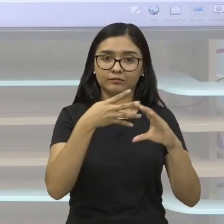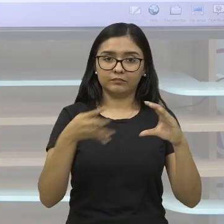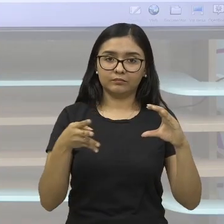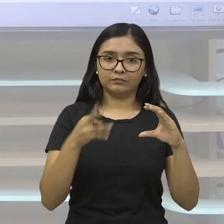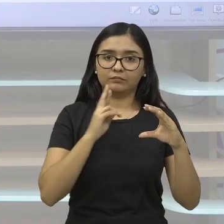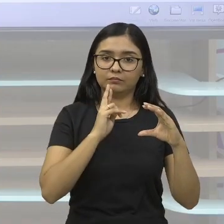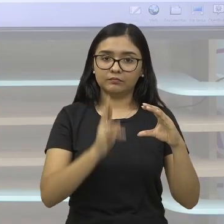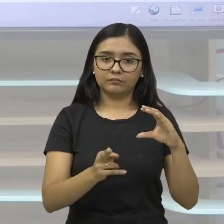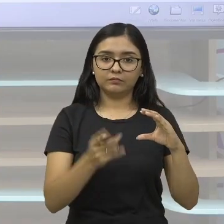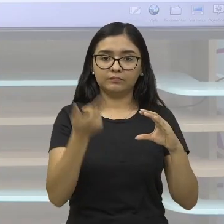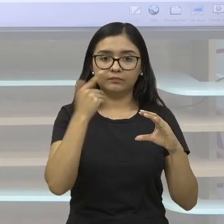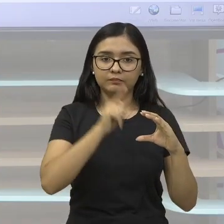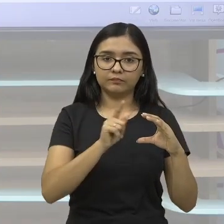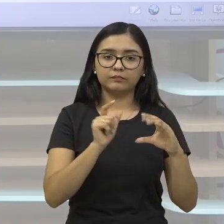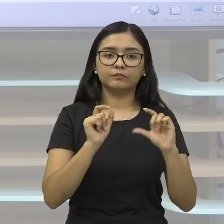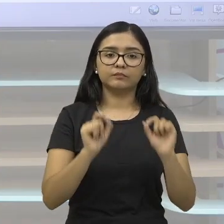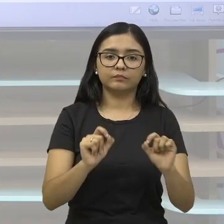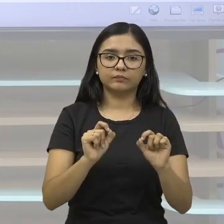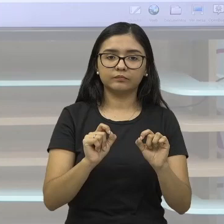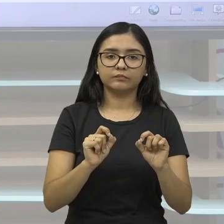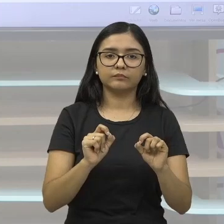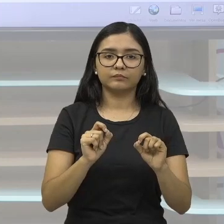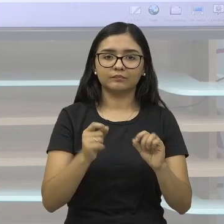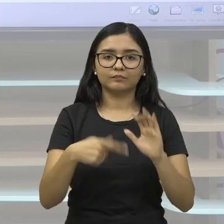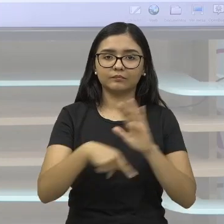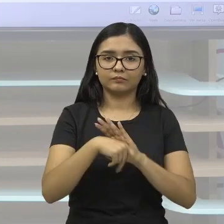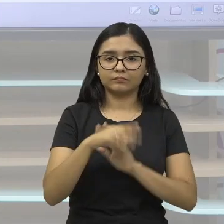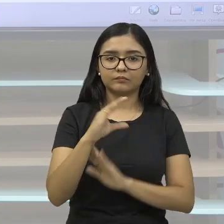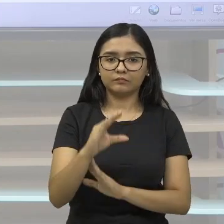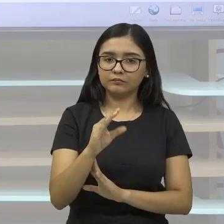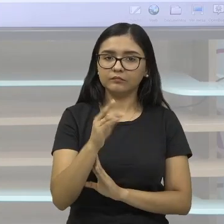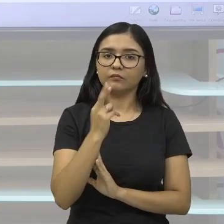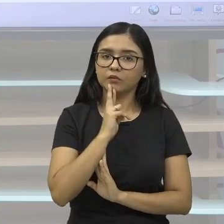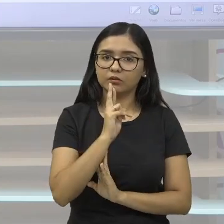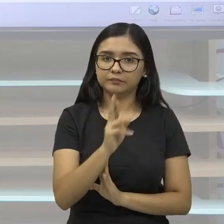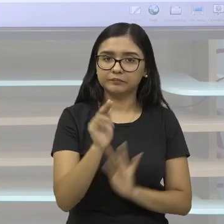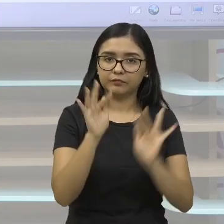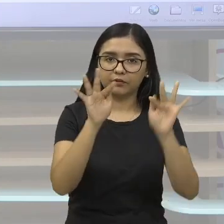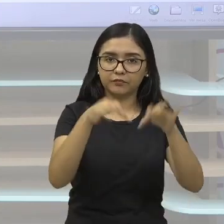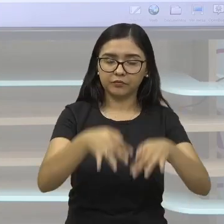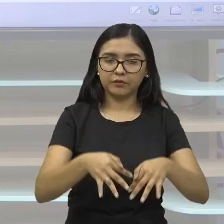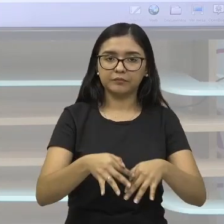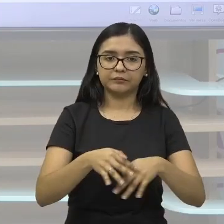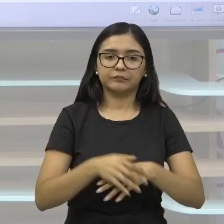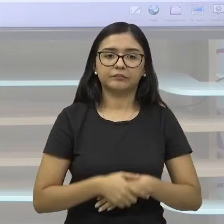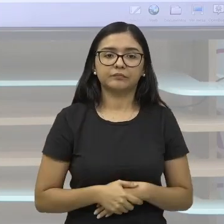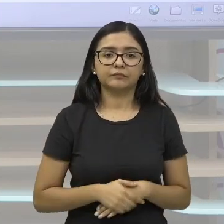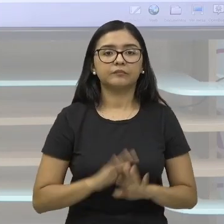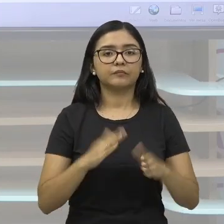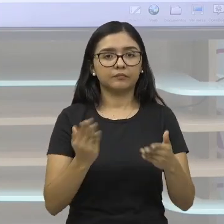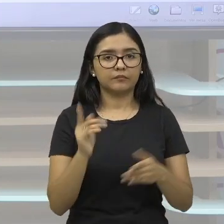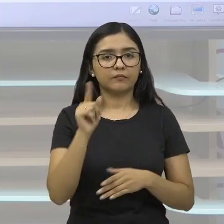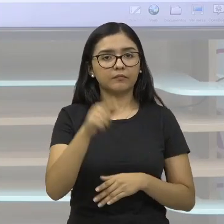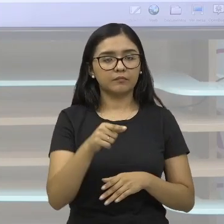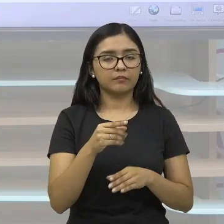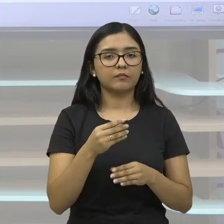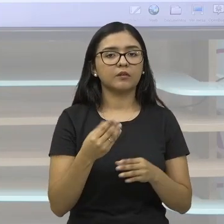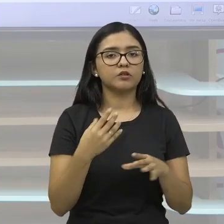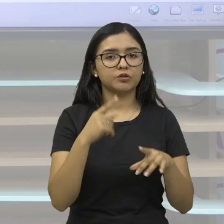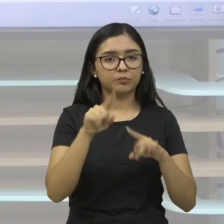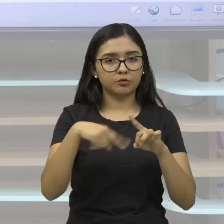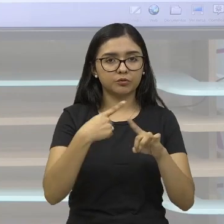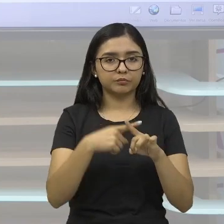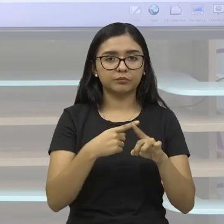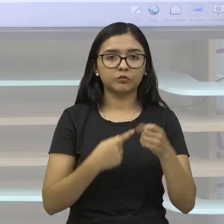resultante. Se eu não errei nenhum jogo de sinal ali, esse aqui é o resultado, tá bom? Então é dessa maneira que a gente vai multiplicar